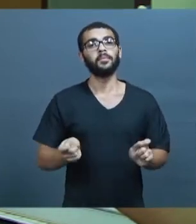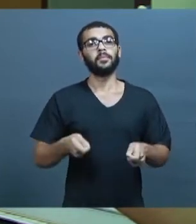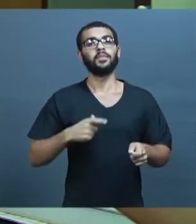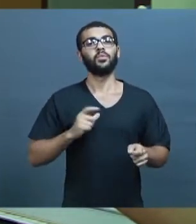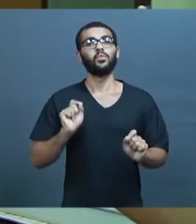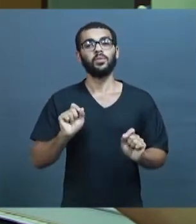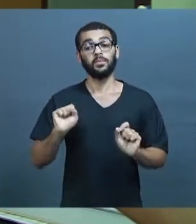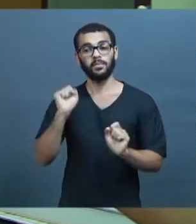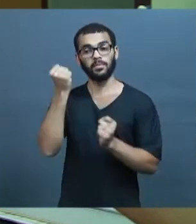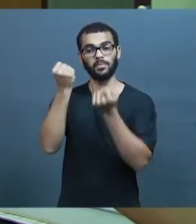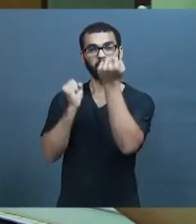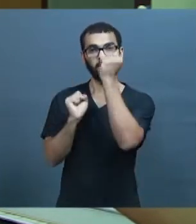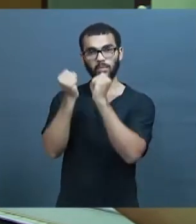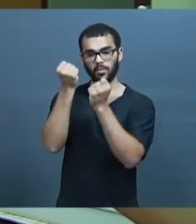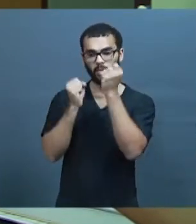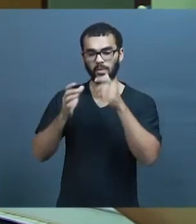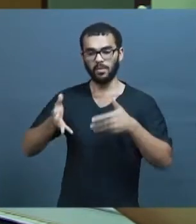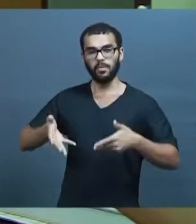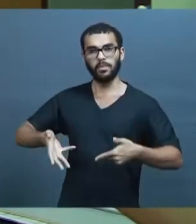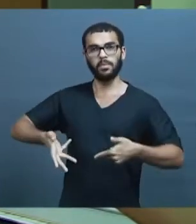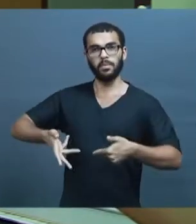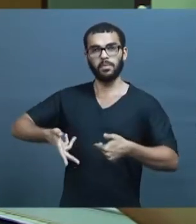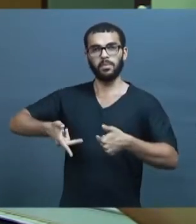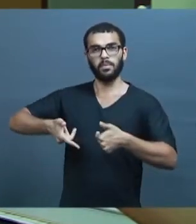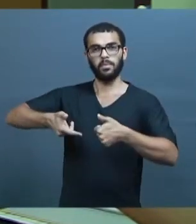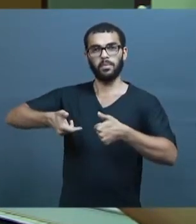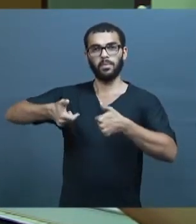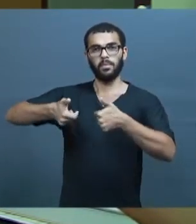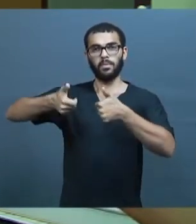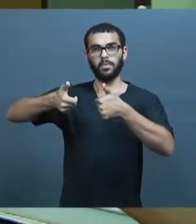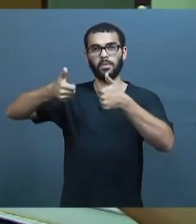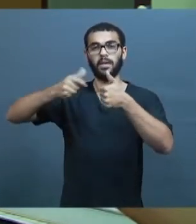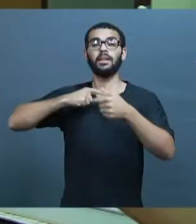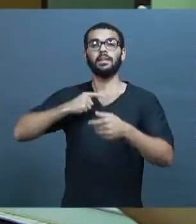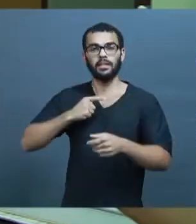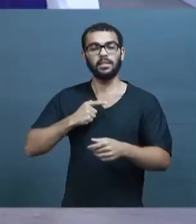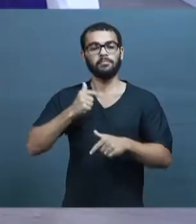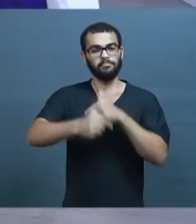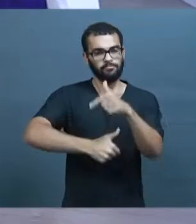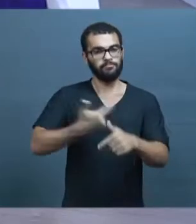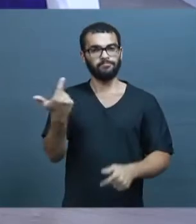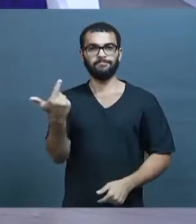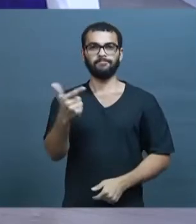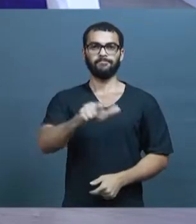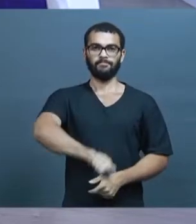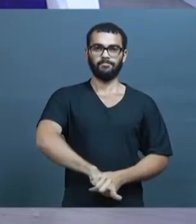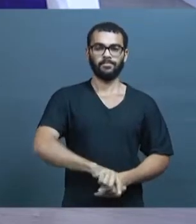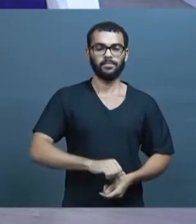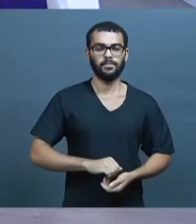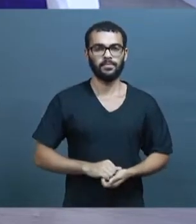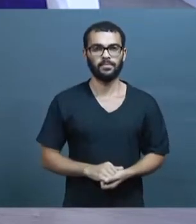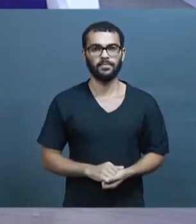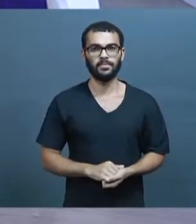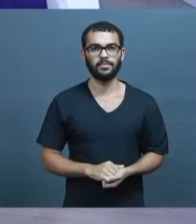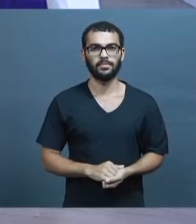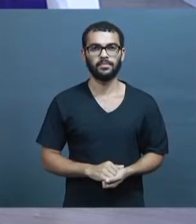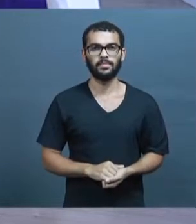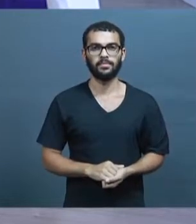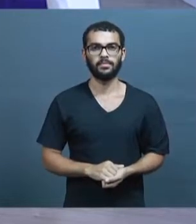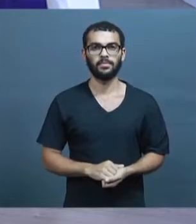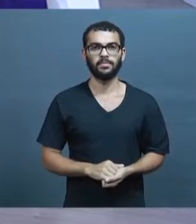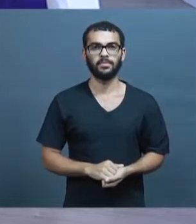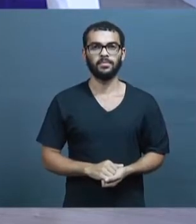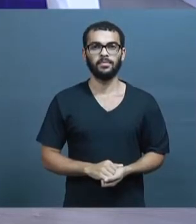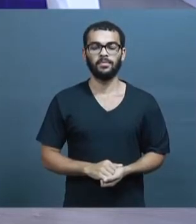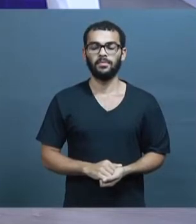comece a evoluir, comece a ser produtiva. E a gente comece a gerar emprego e renda, que é o que importa. Bom, como você vê, então,